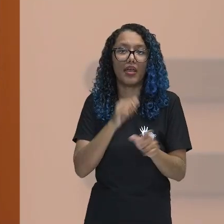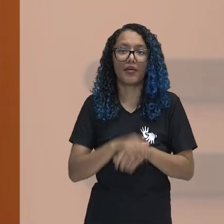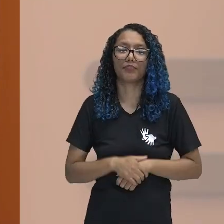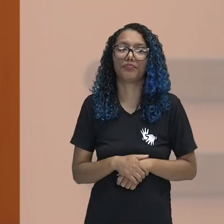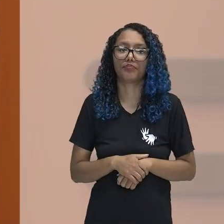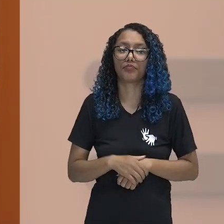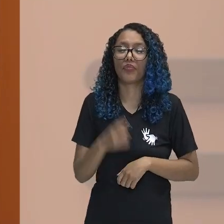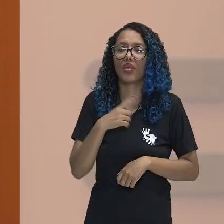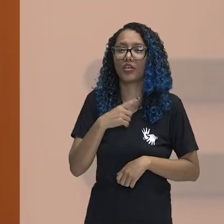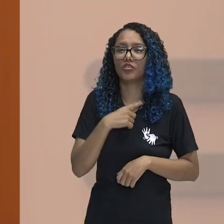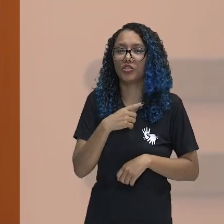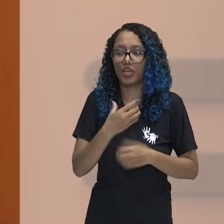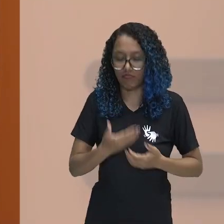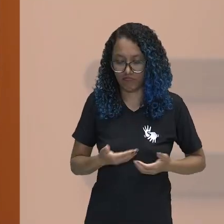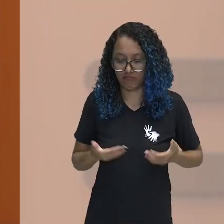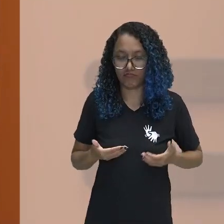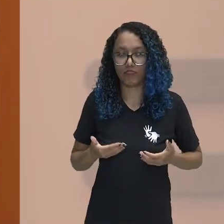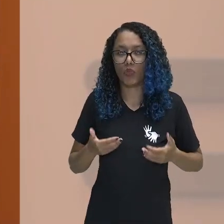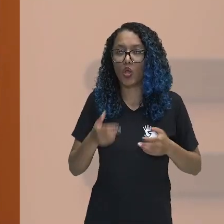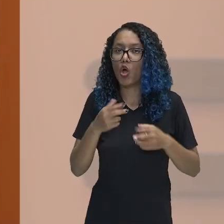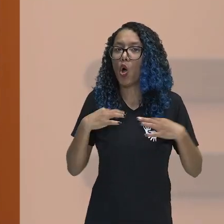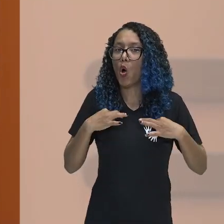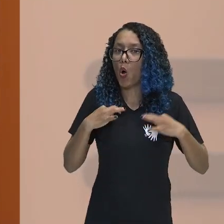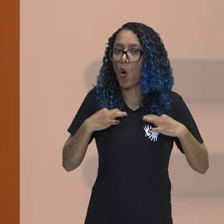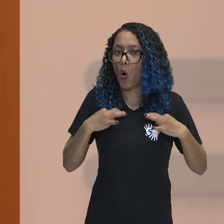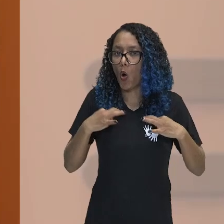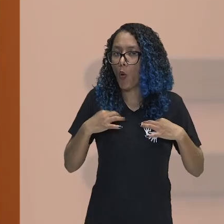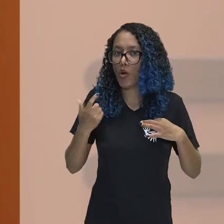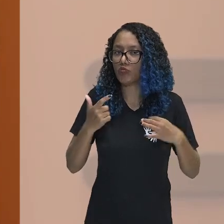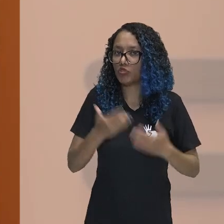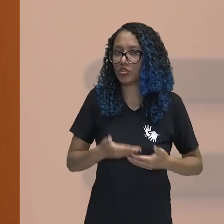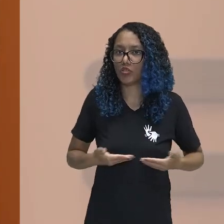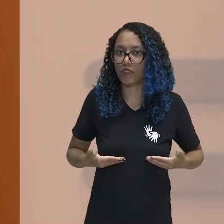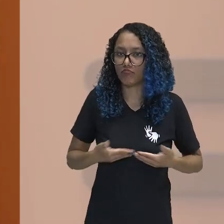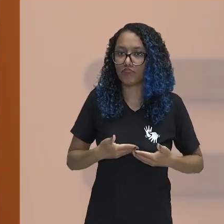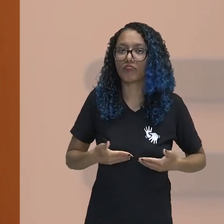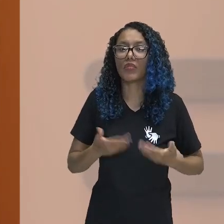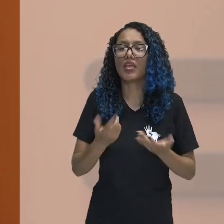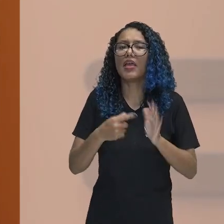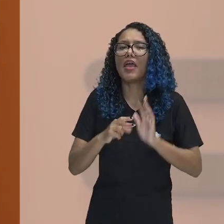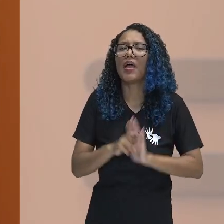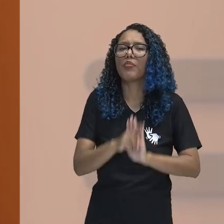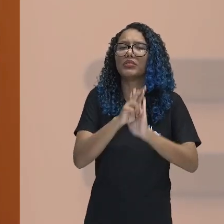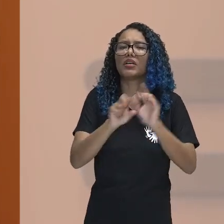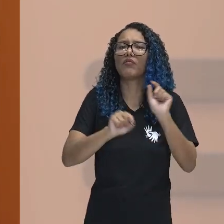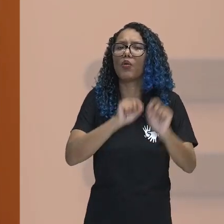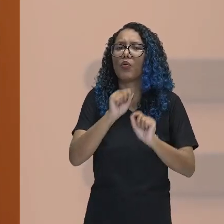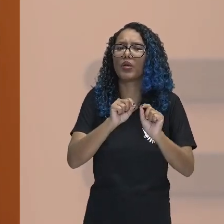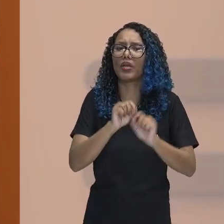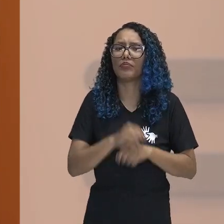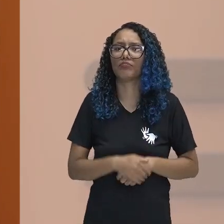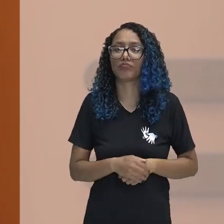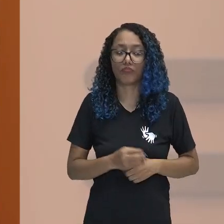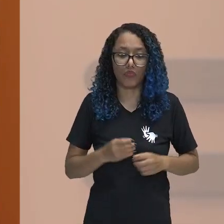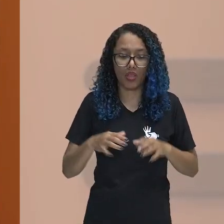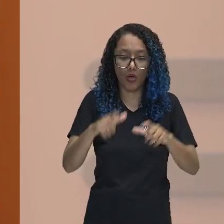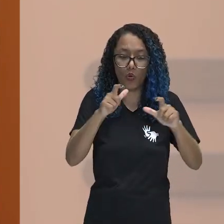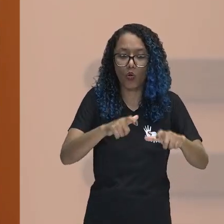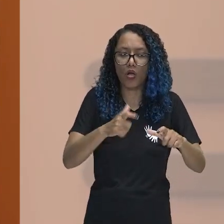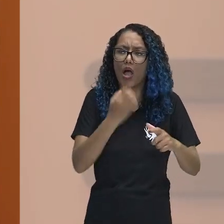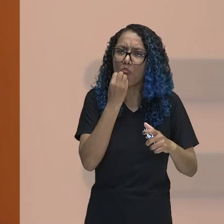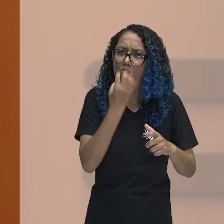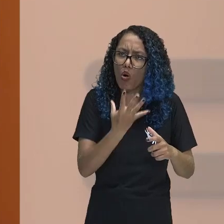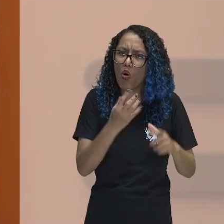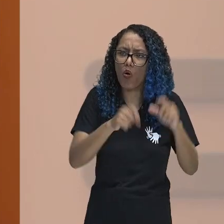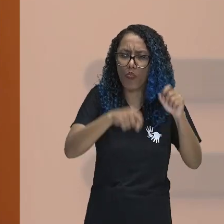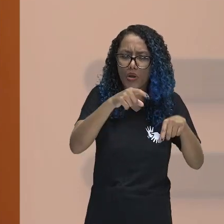de fora e representava ali a fertilidade tanto da terra, tá, gente, como das próprias mulheres, fertilidade no sentido